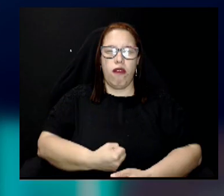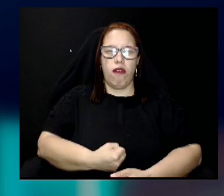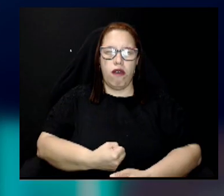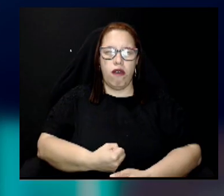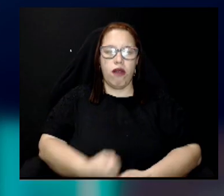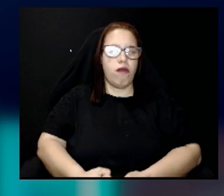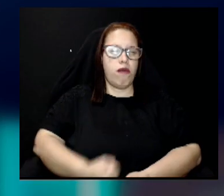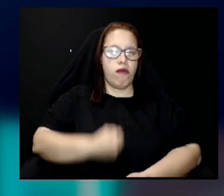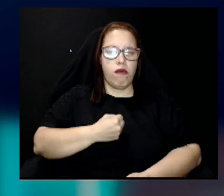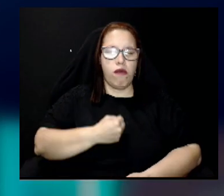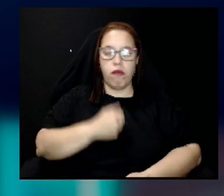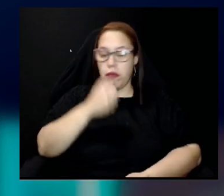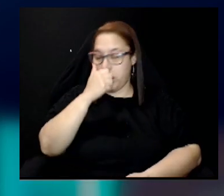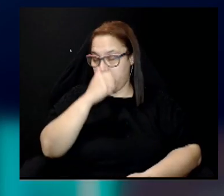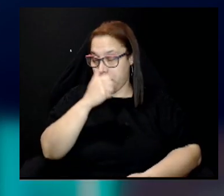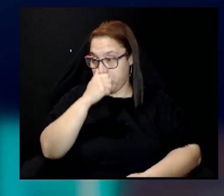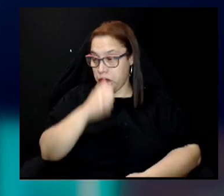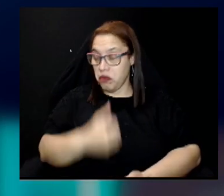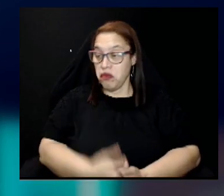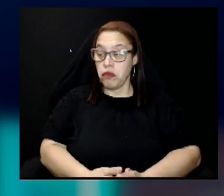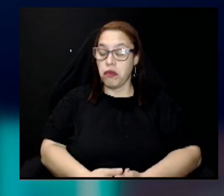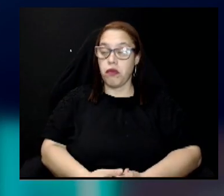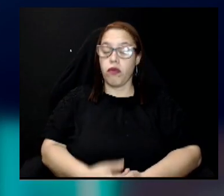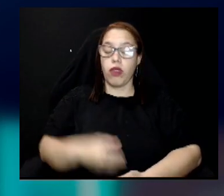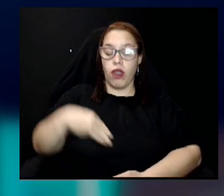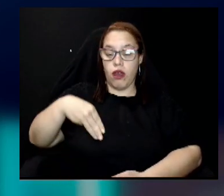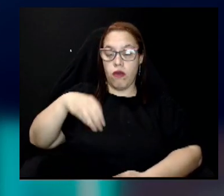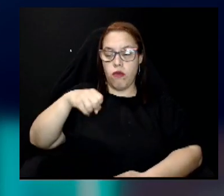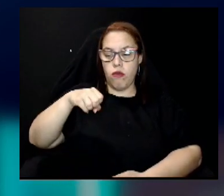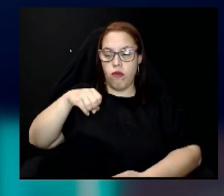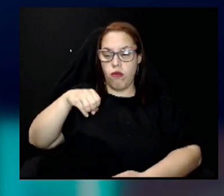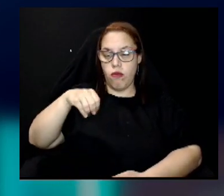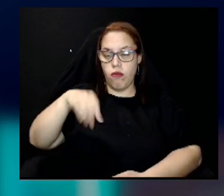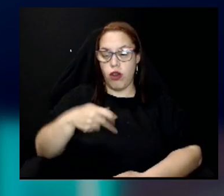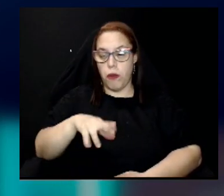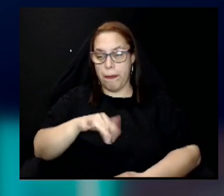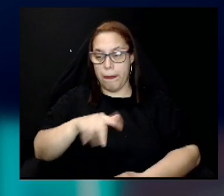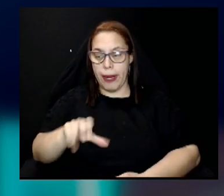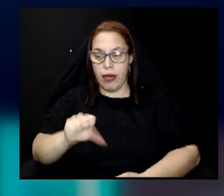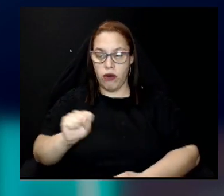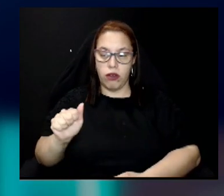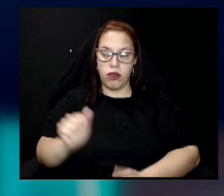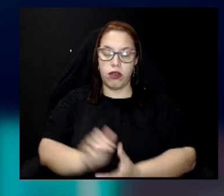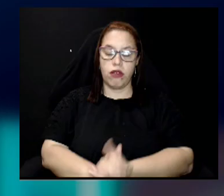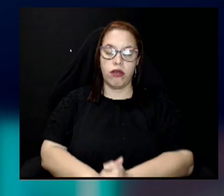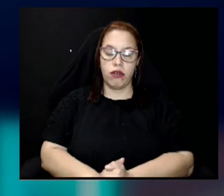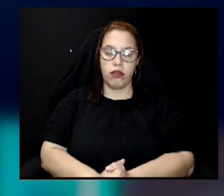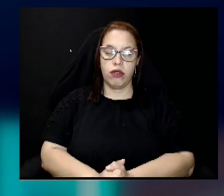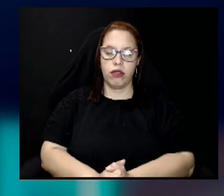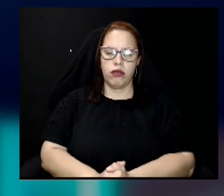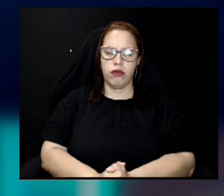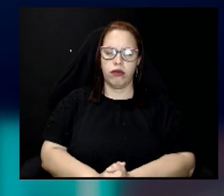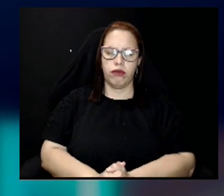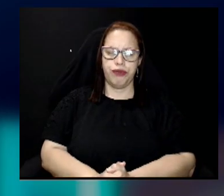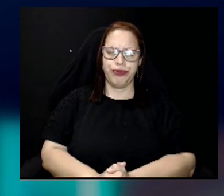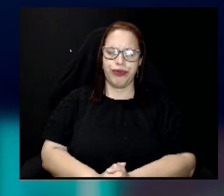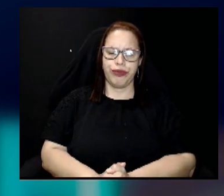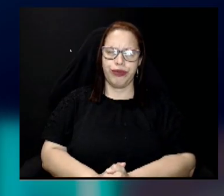ter tanta função do ponto de vista de mecanismos biológicos para a mulher.